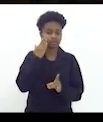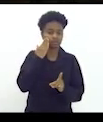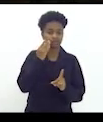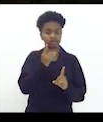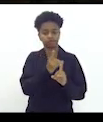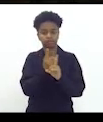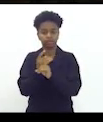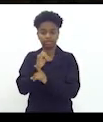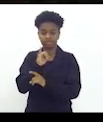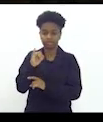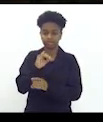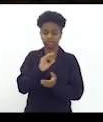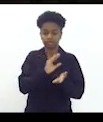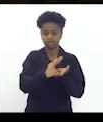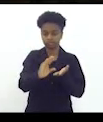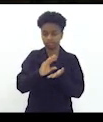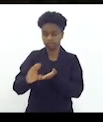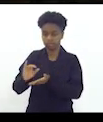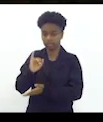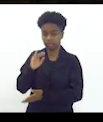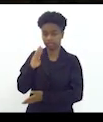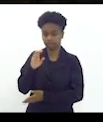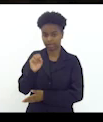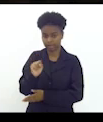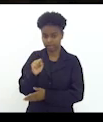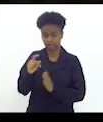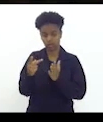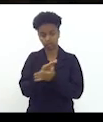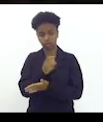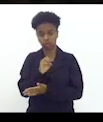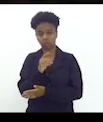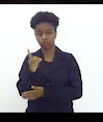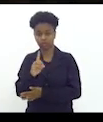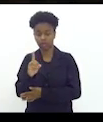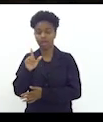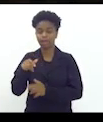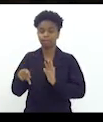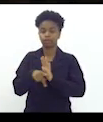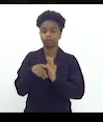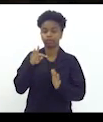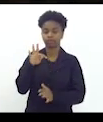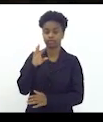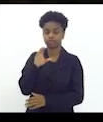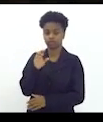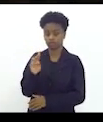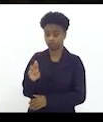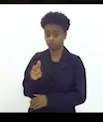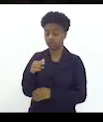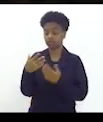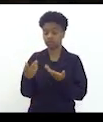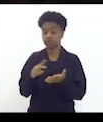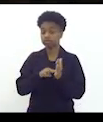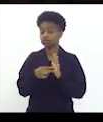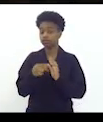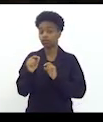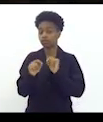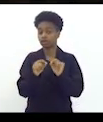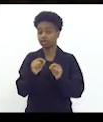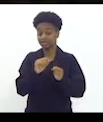ao IBS estão corretos ou não, será feito pelo TCU. Isto é,